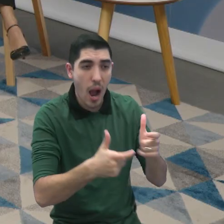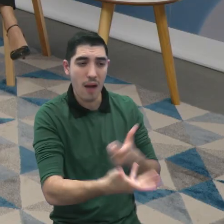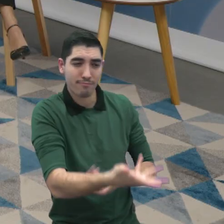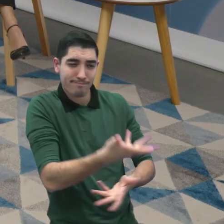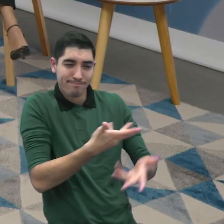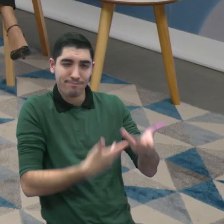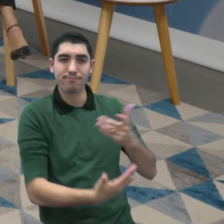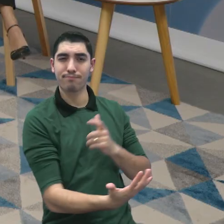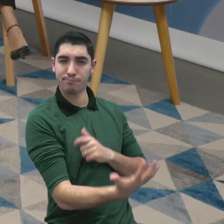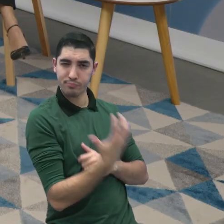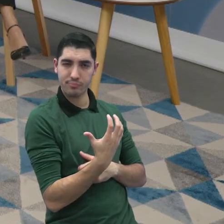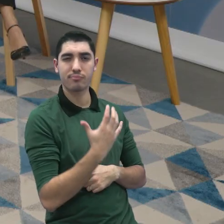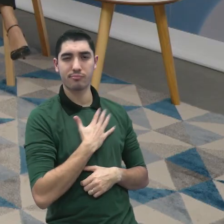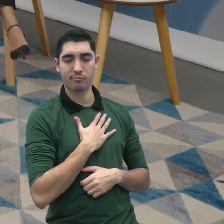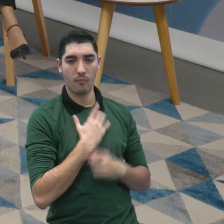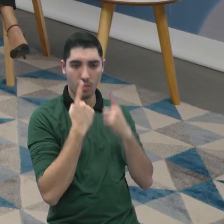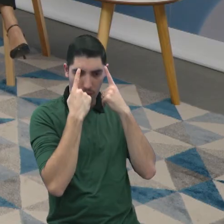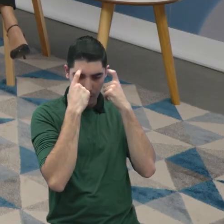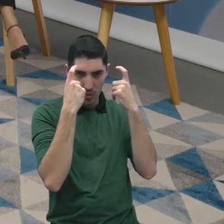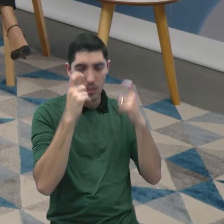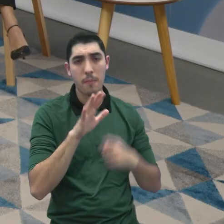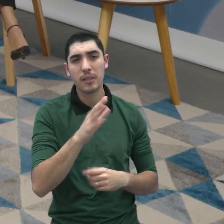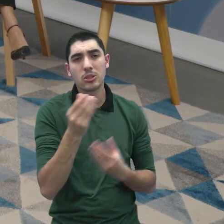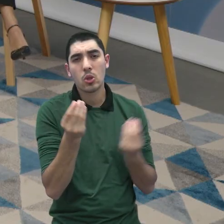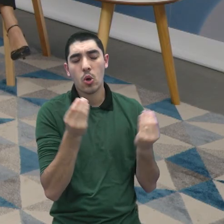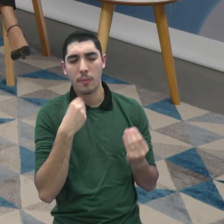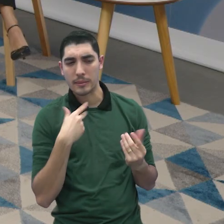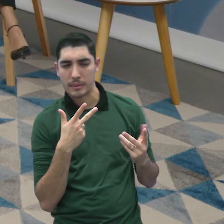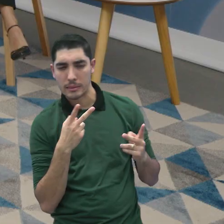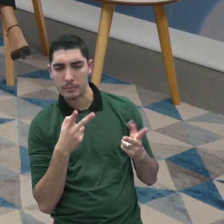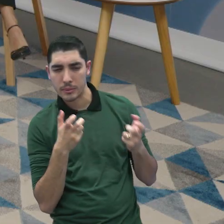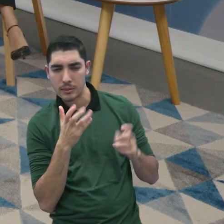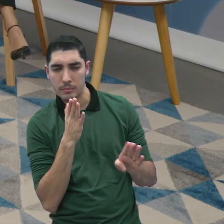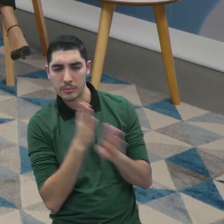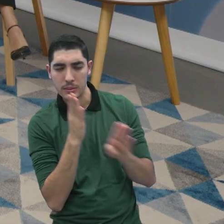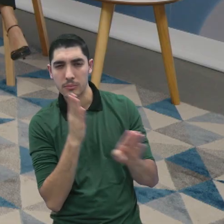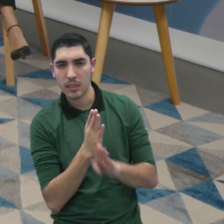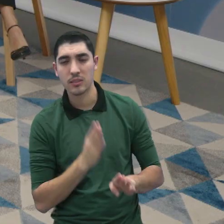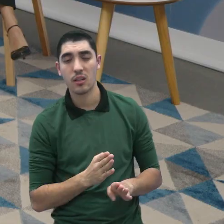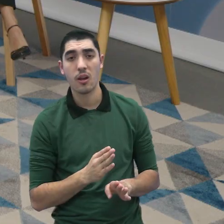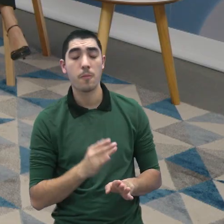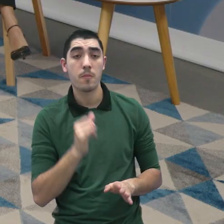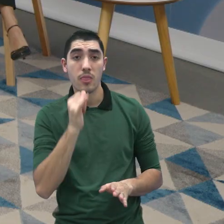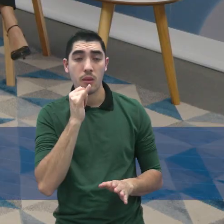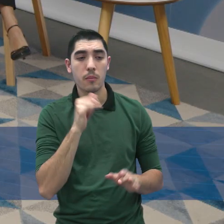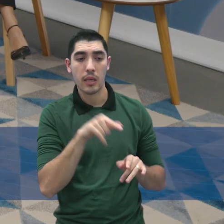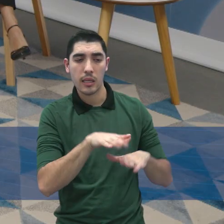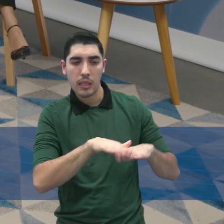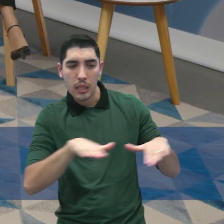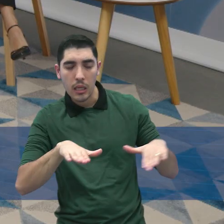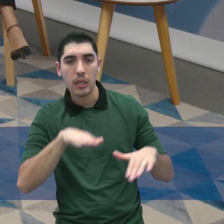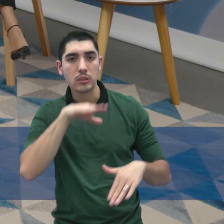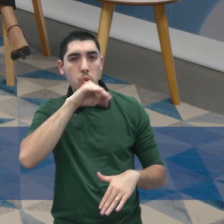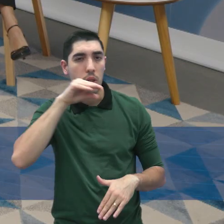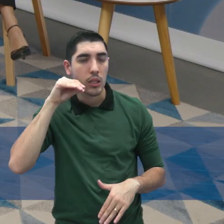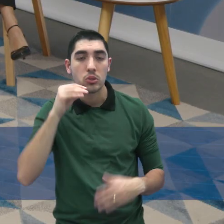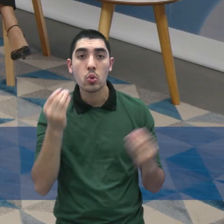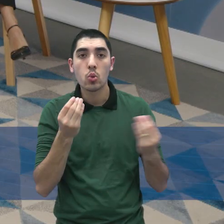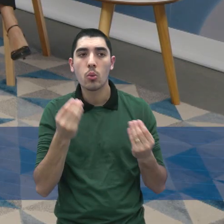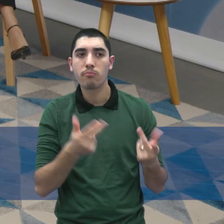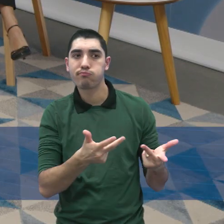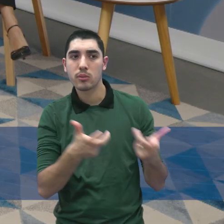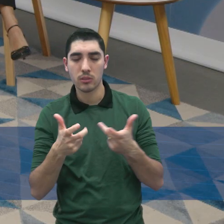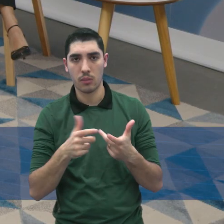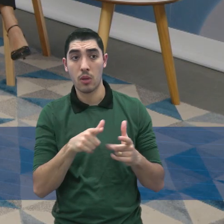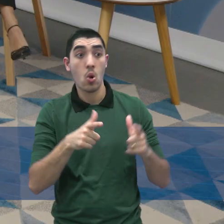exemplo. Como tratar, como identificar esses sinais, principalmente ali nas crianças e adolescentes? Porque aí a gente tem de